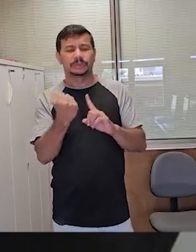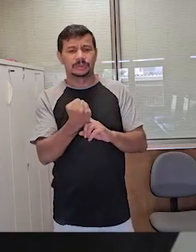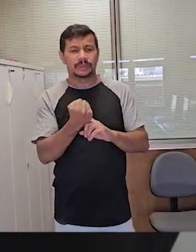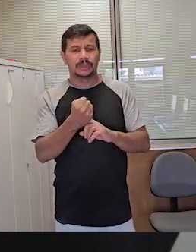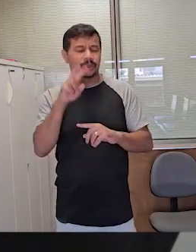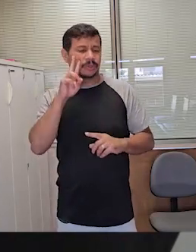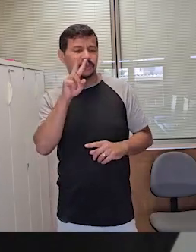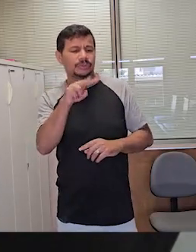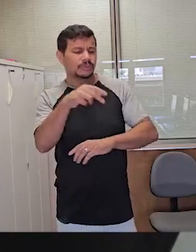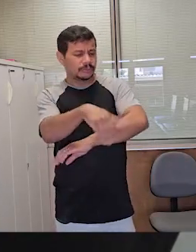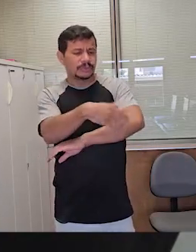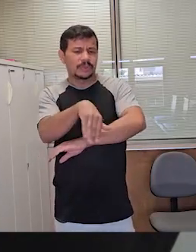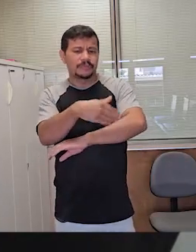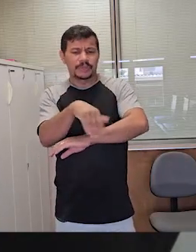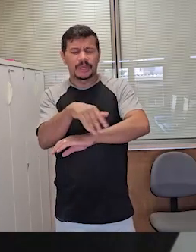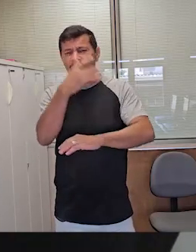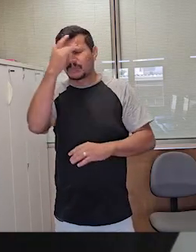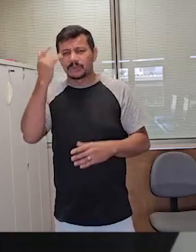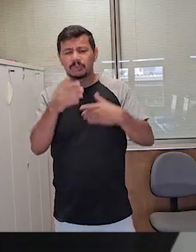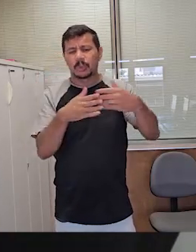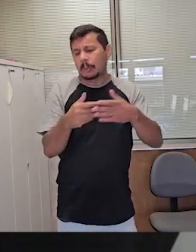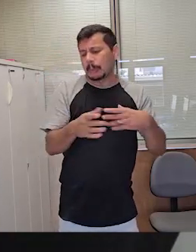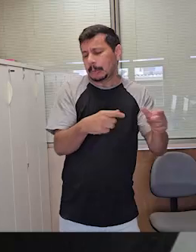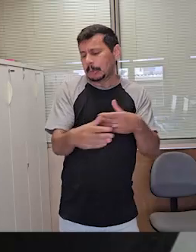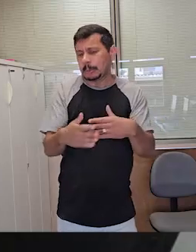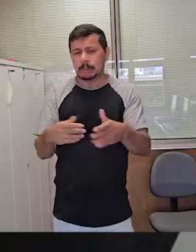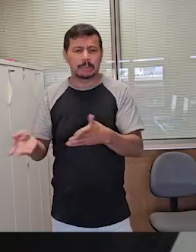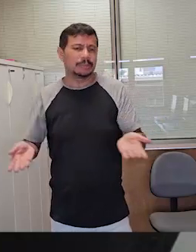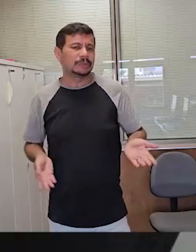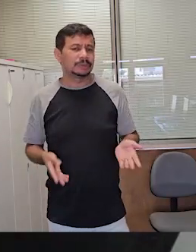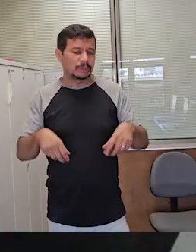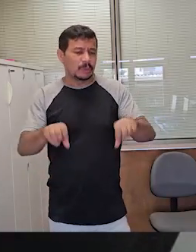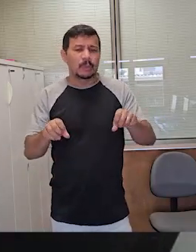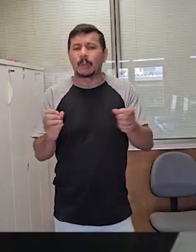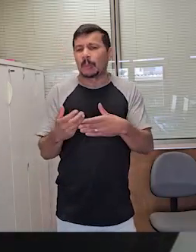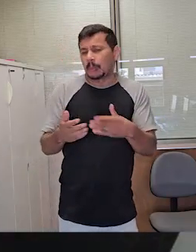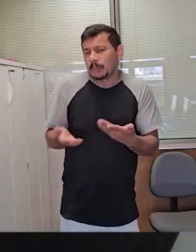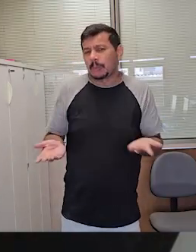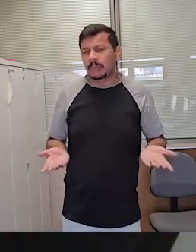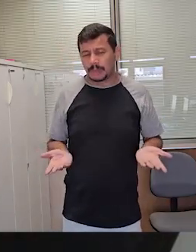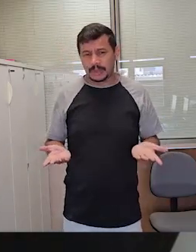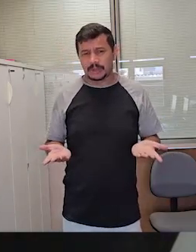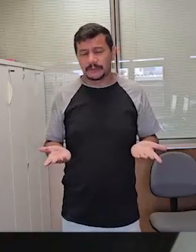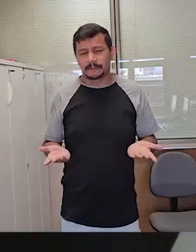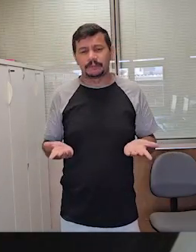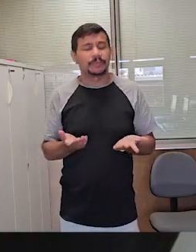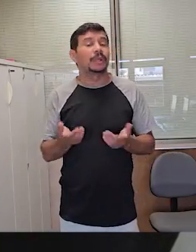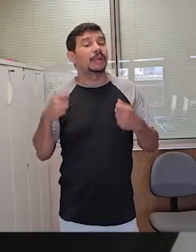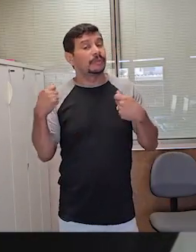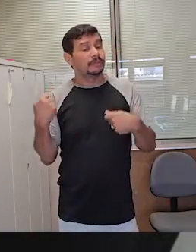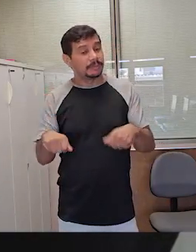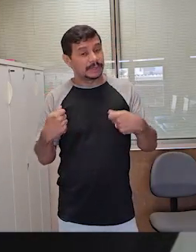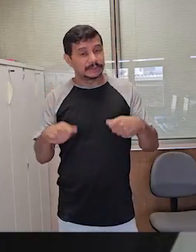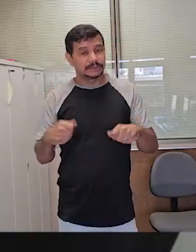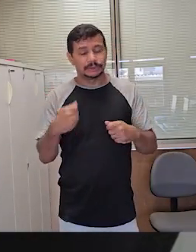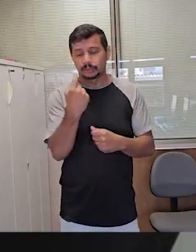nas ruas, né? As pessoas largadas. Eu não tenho, a gente não vai ficar aqui julgando por qual opção que ela chegou até lá, mas cabe